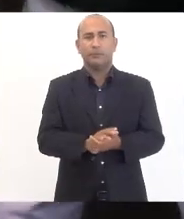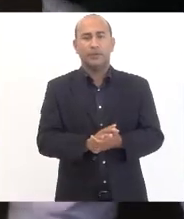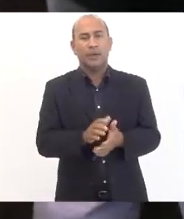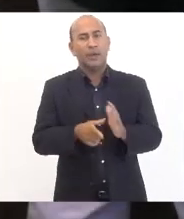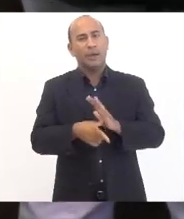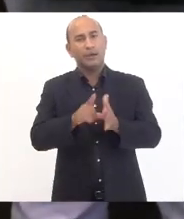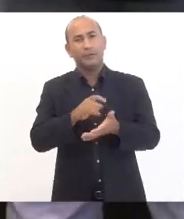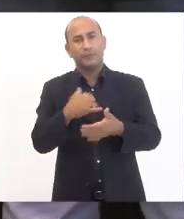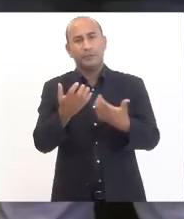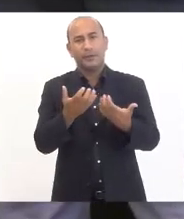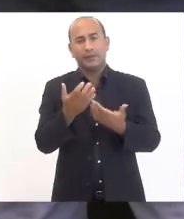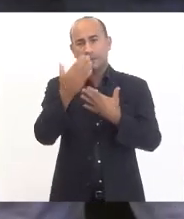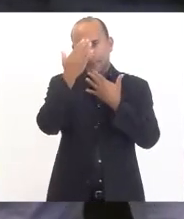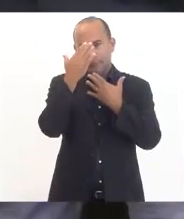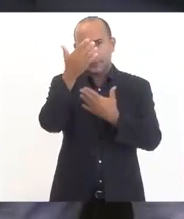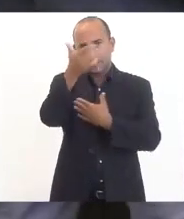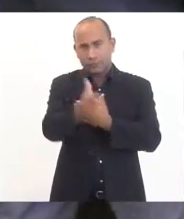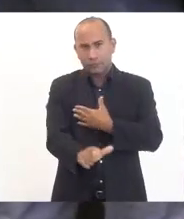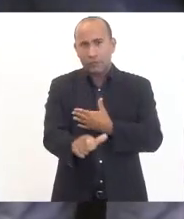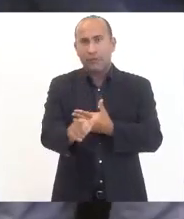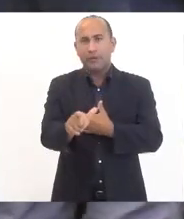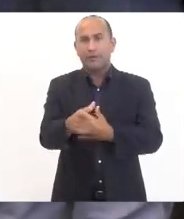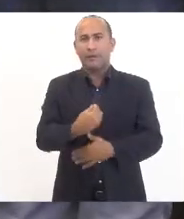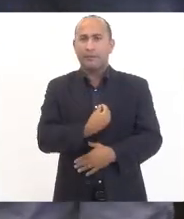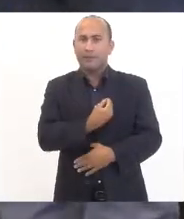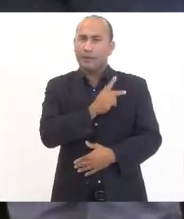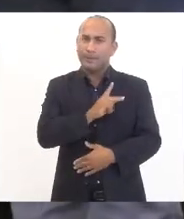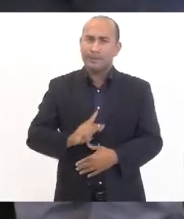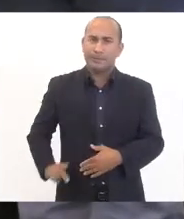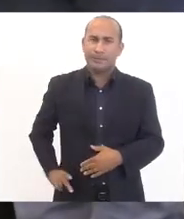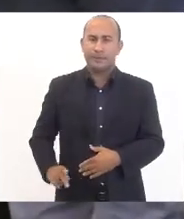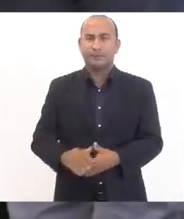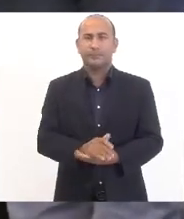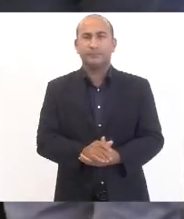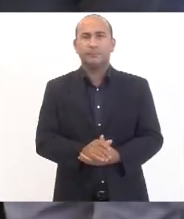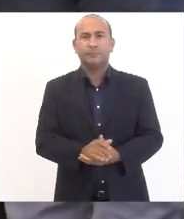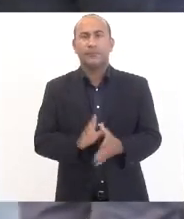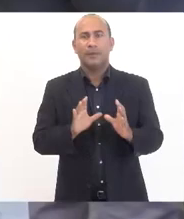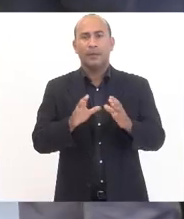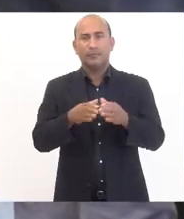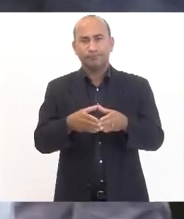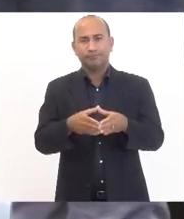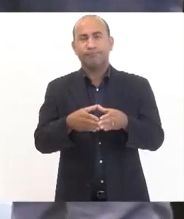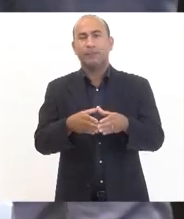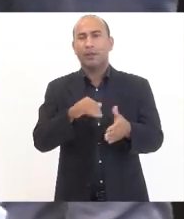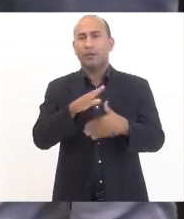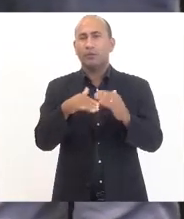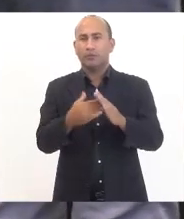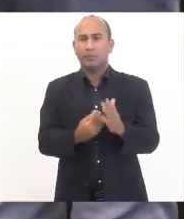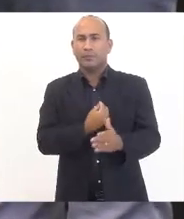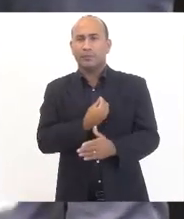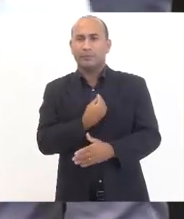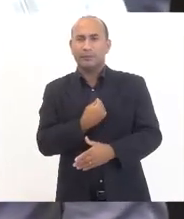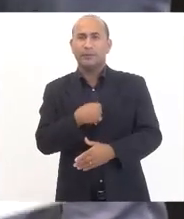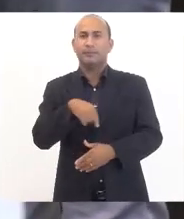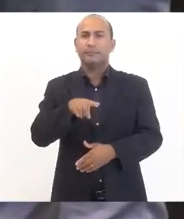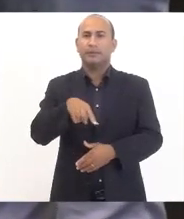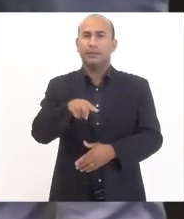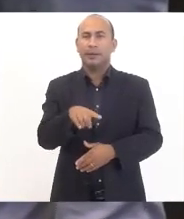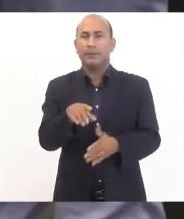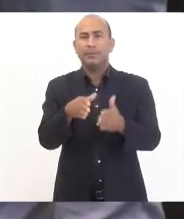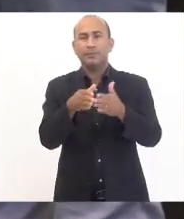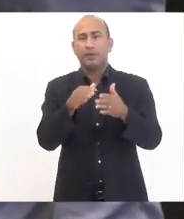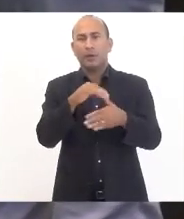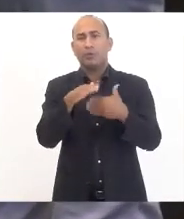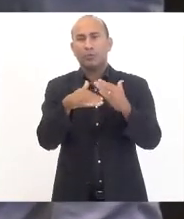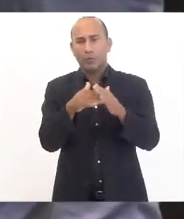antemão, agradecer mais uma vez a presidência, agradecer a comissão e agradecer a todos os pares aí, pedindo a todos